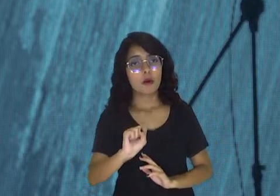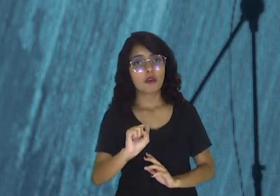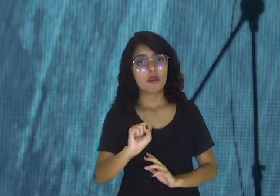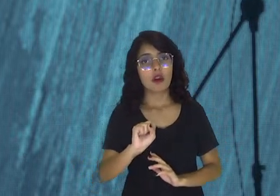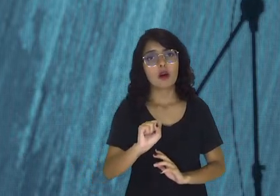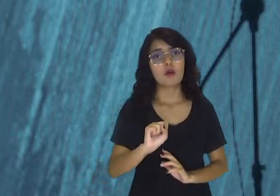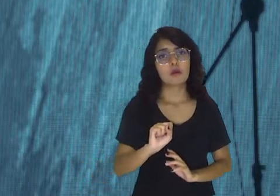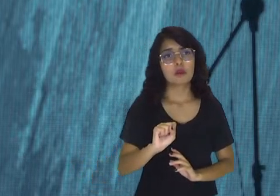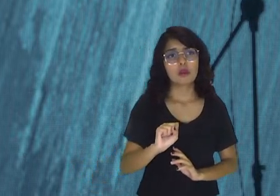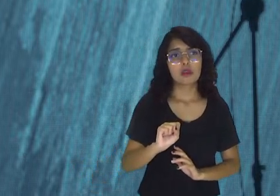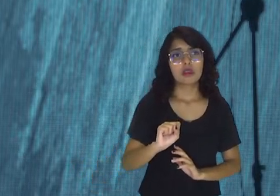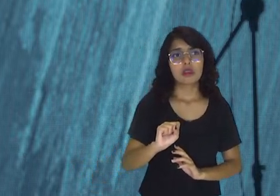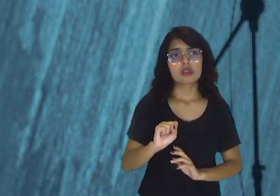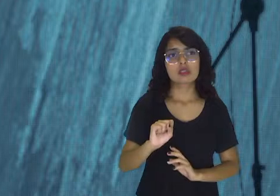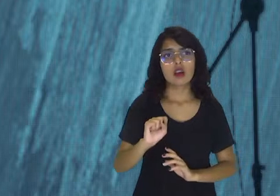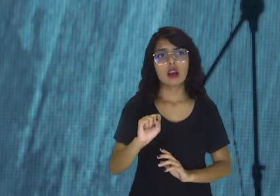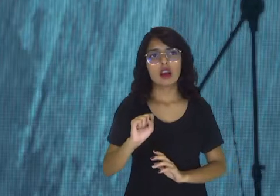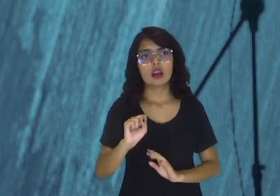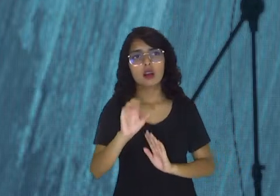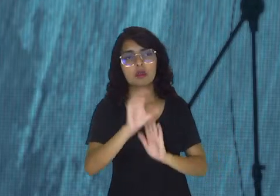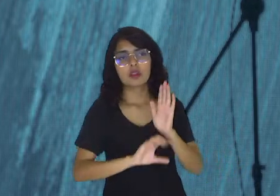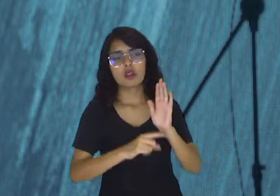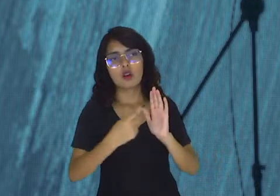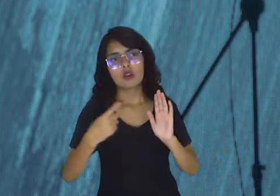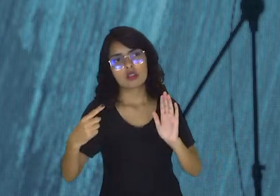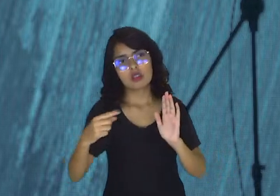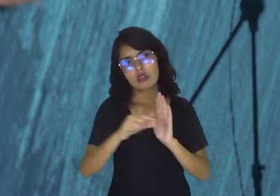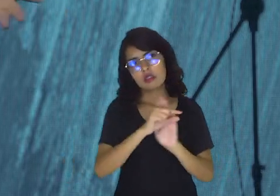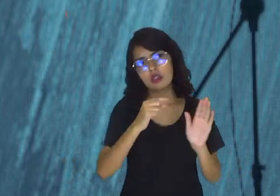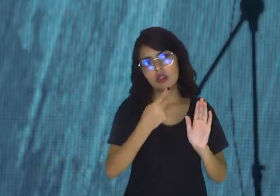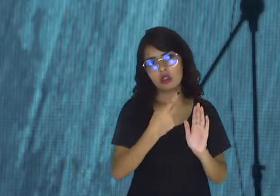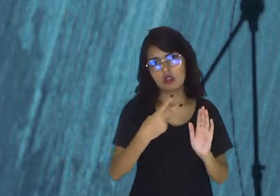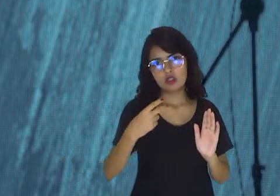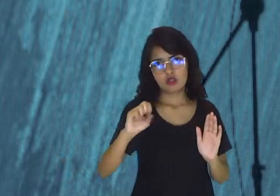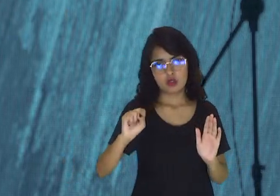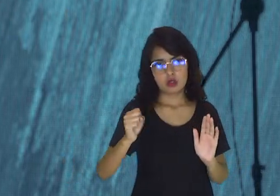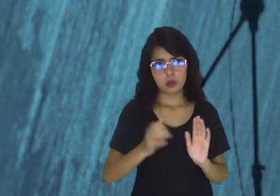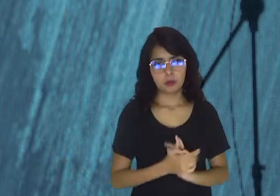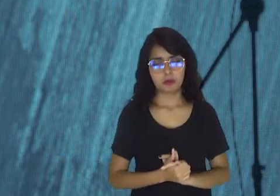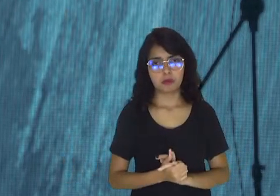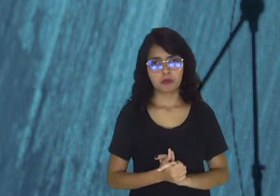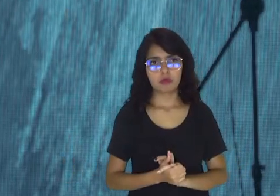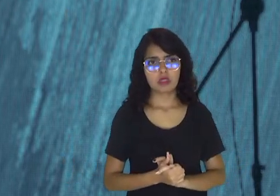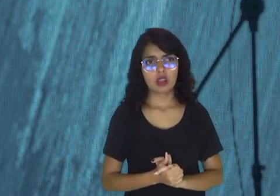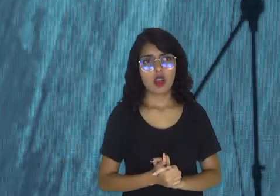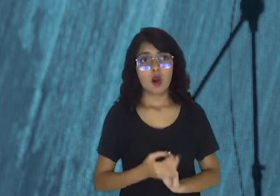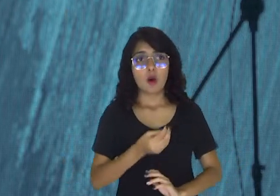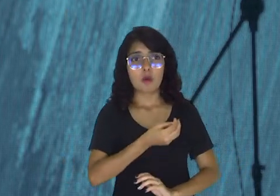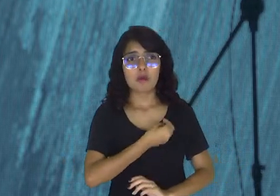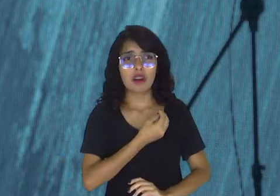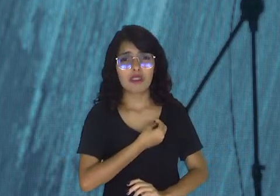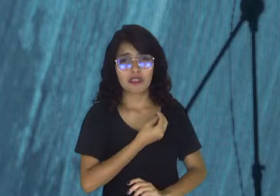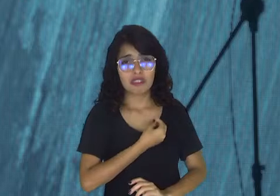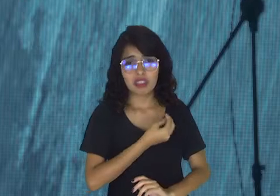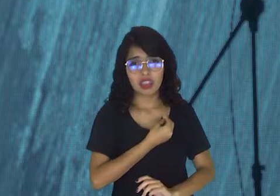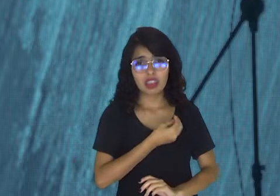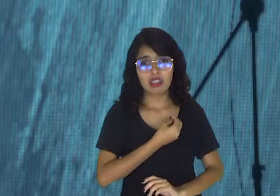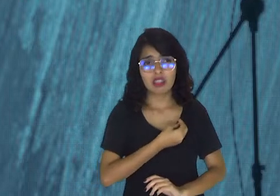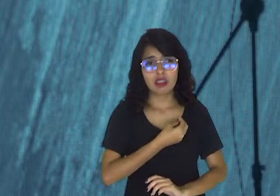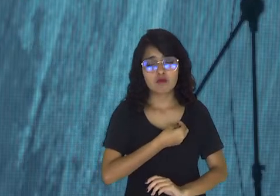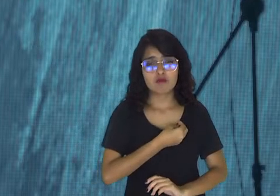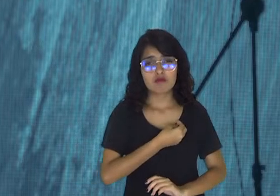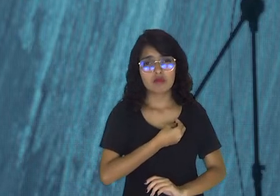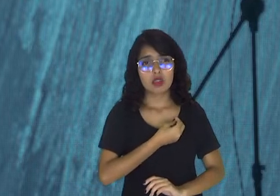vida dedicada às coisas materiais é morta. Um tronco cortado. Uma vida moldada por